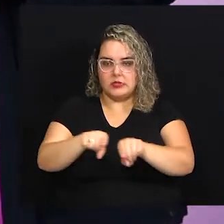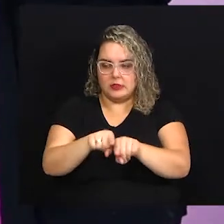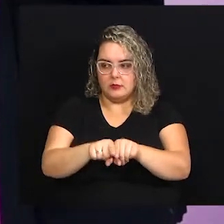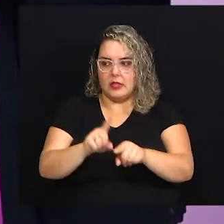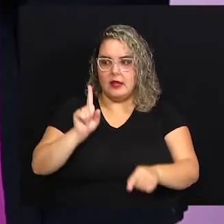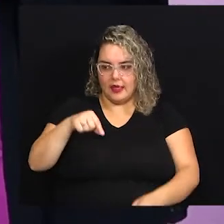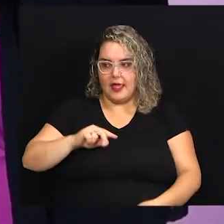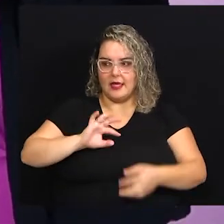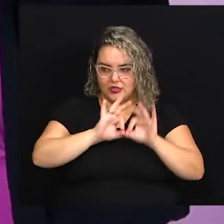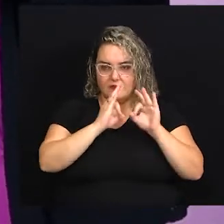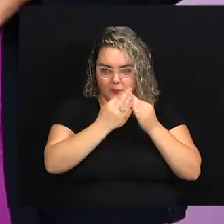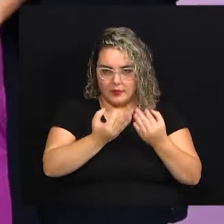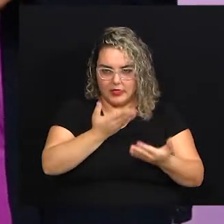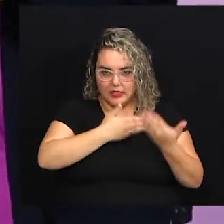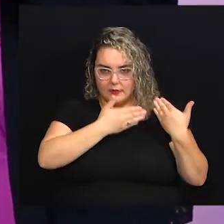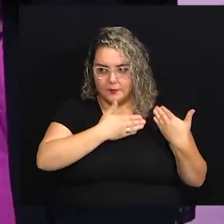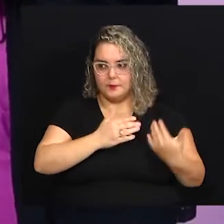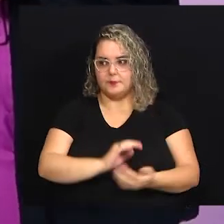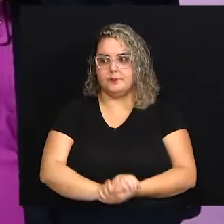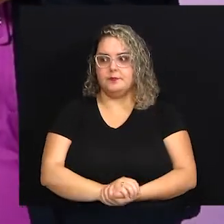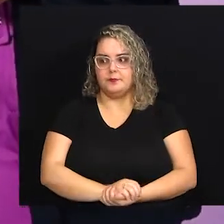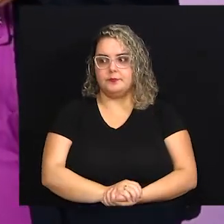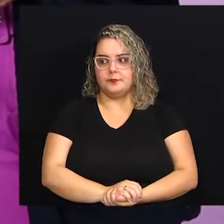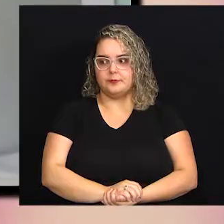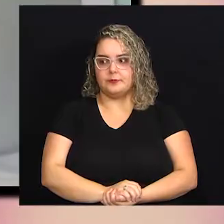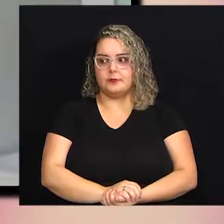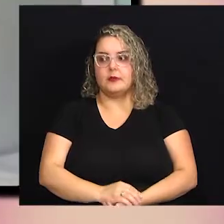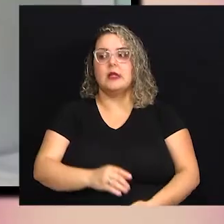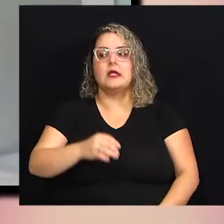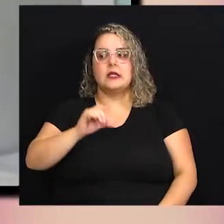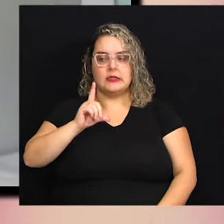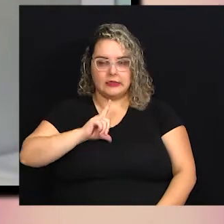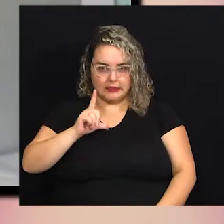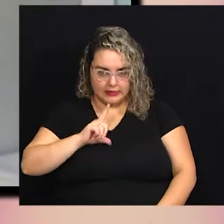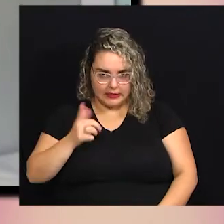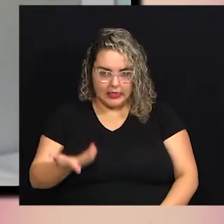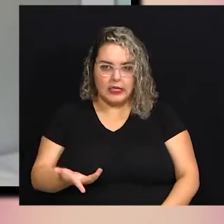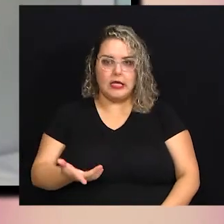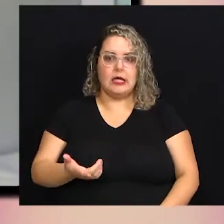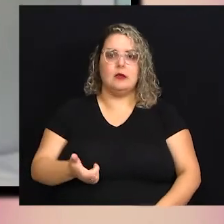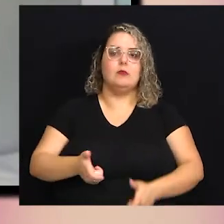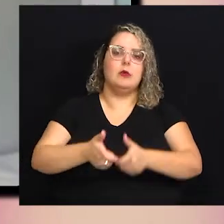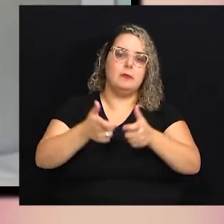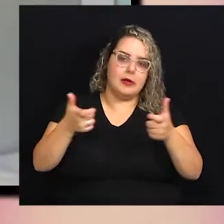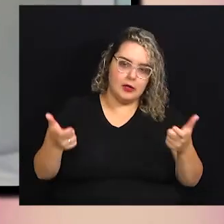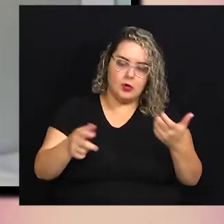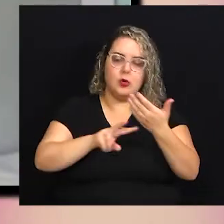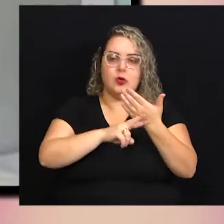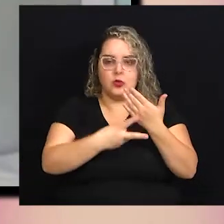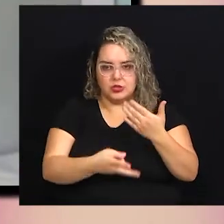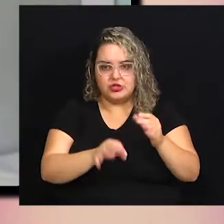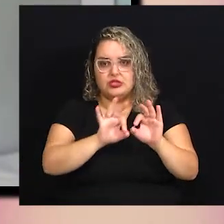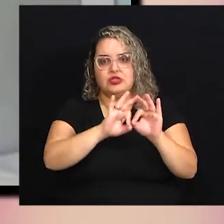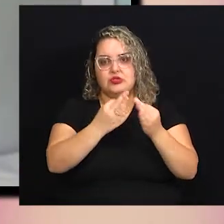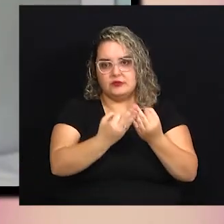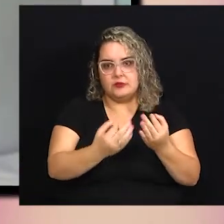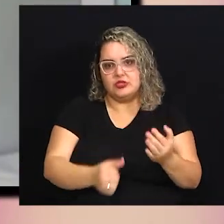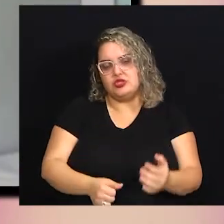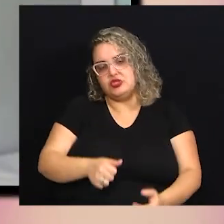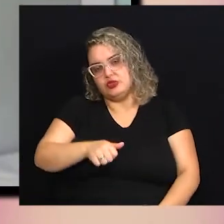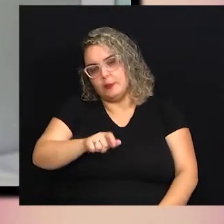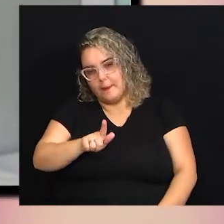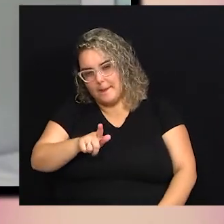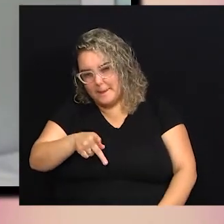a ter? É hereditária de família isso? Existe uma maior frequência em familiares de